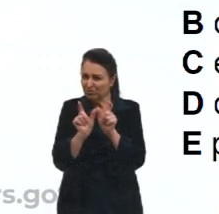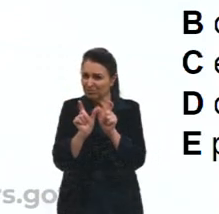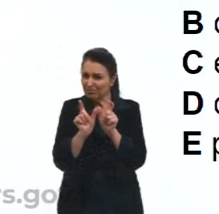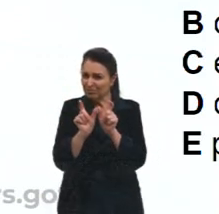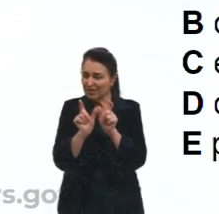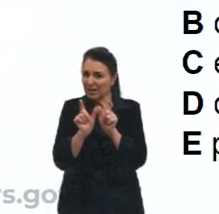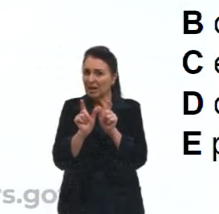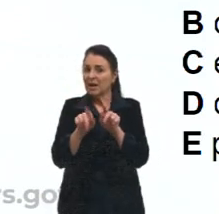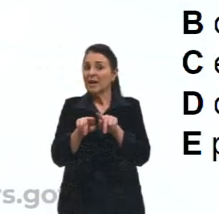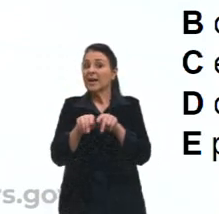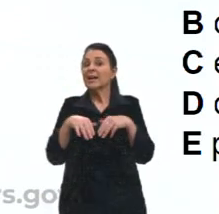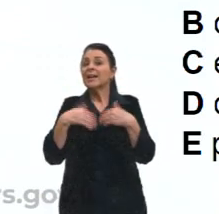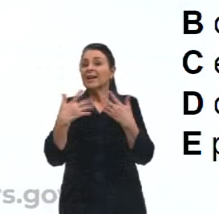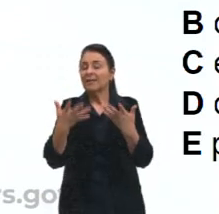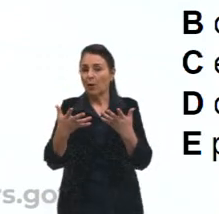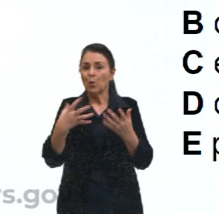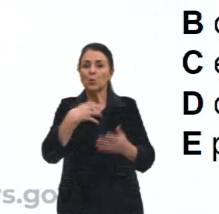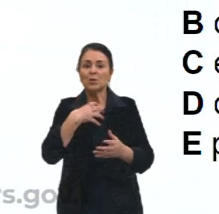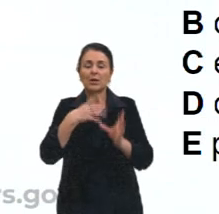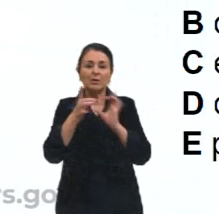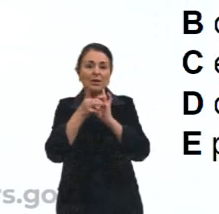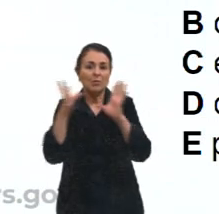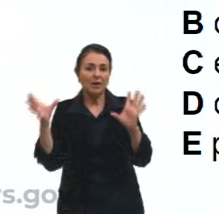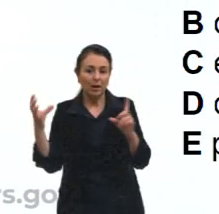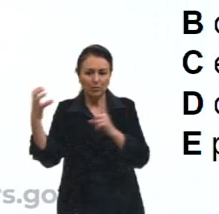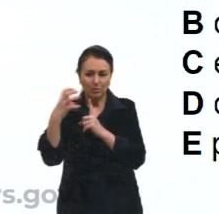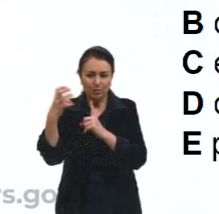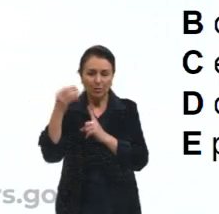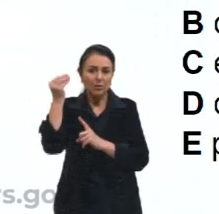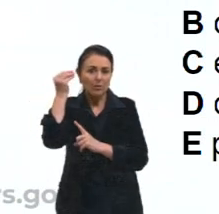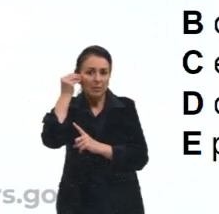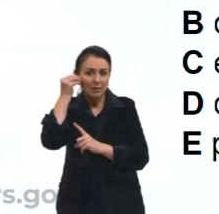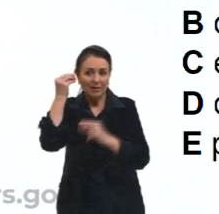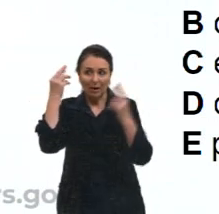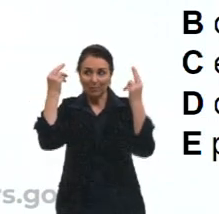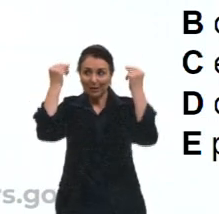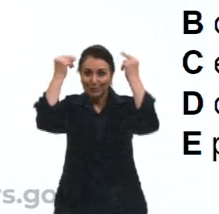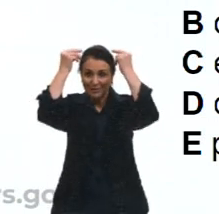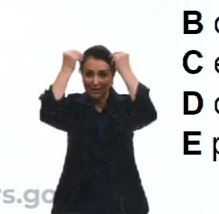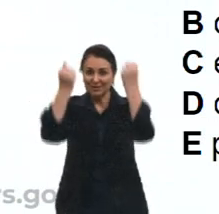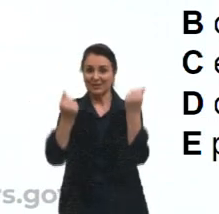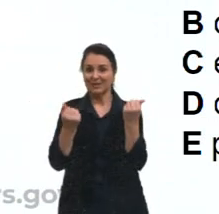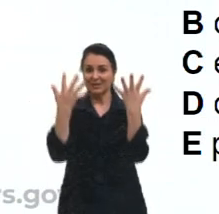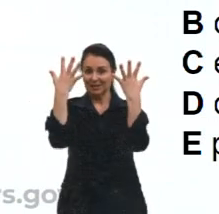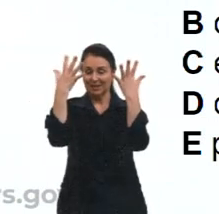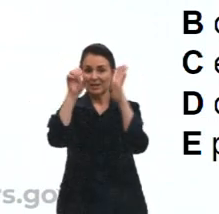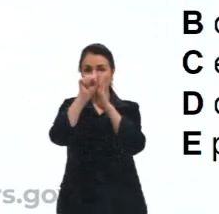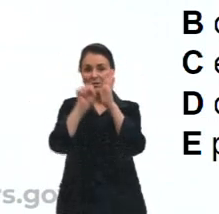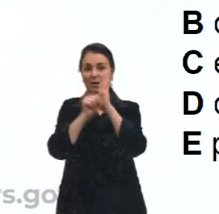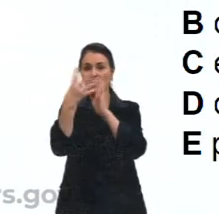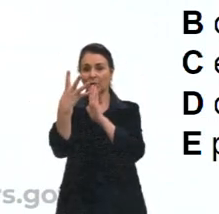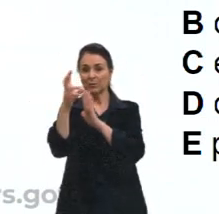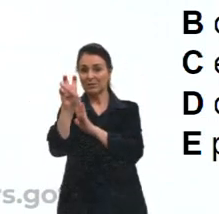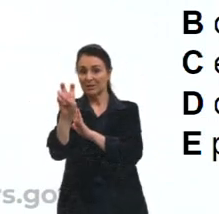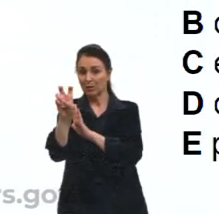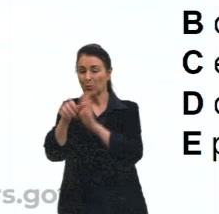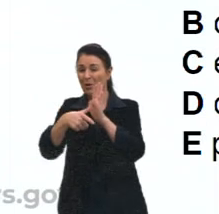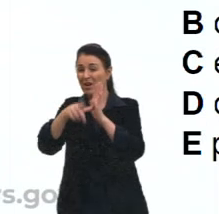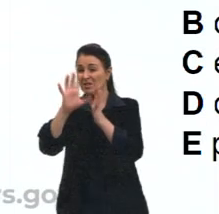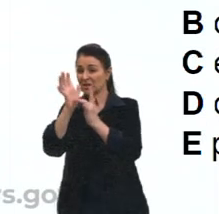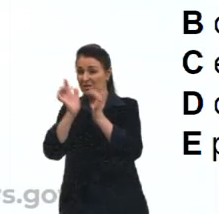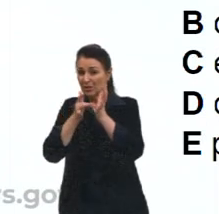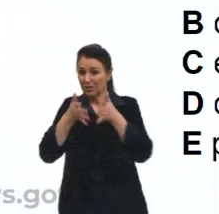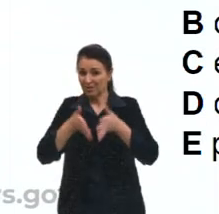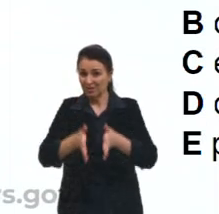tendo isso em conta a forma democrática vivenciada e experimentada pelos gregos atenienses no século 4 e 5 antes de Cristo